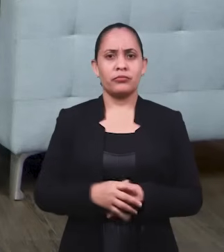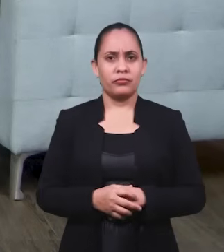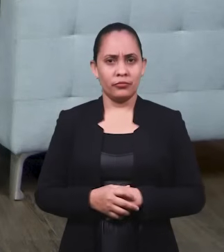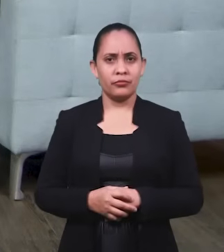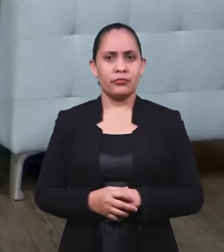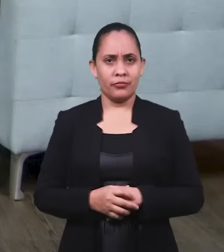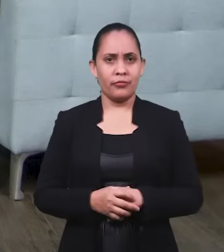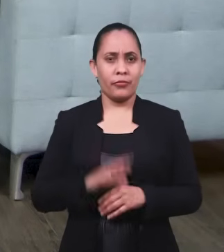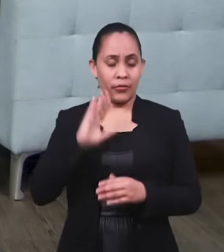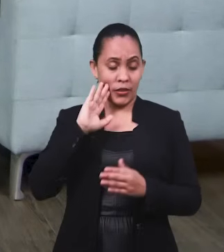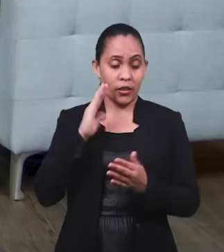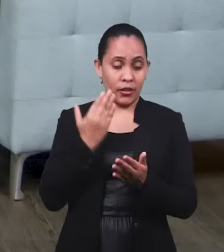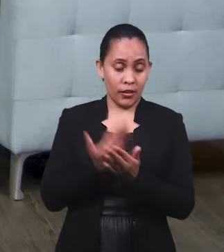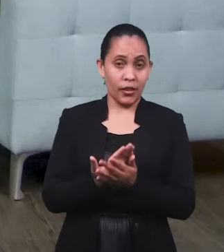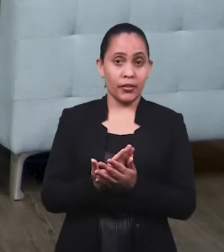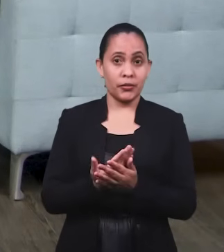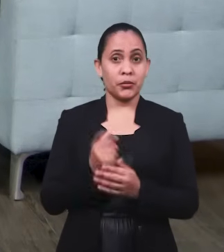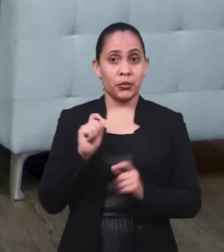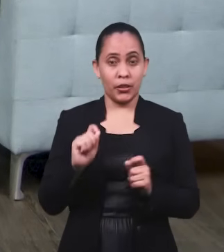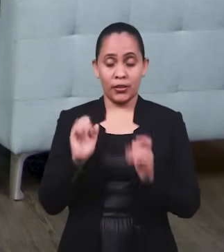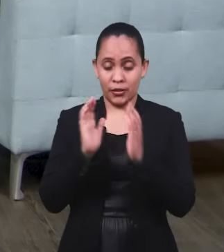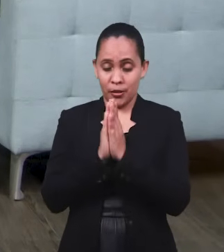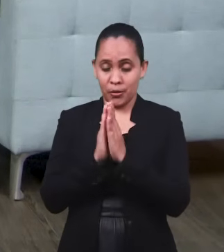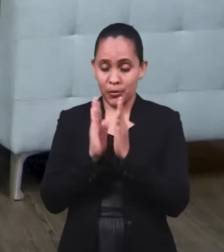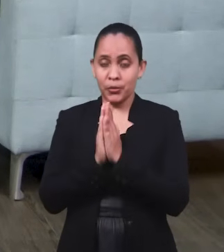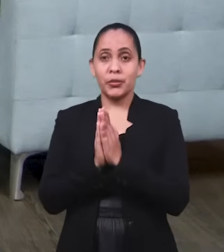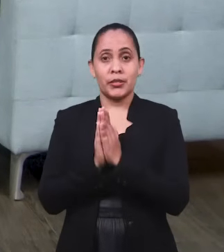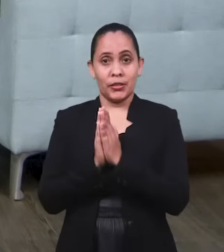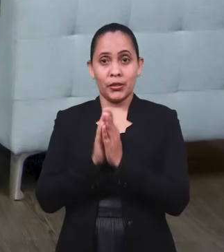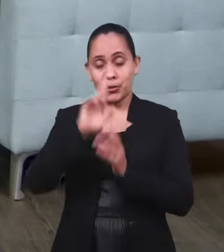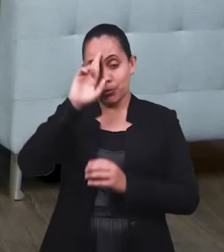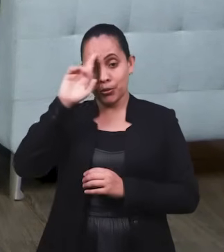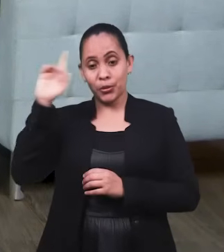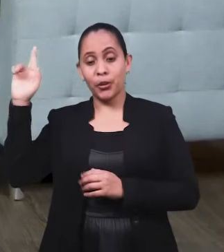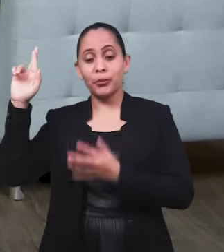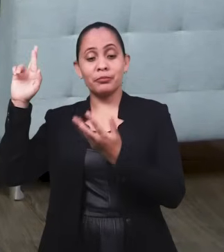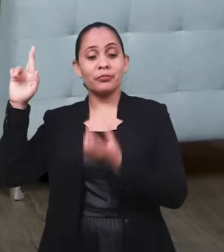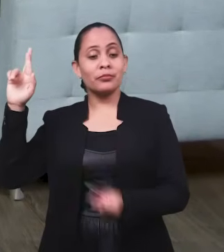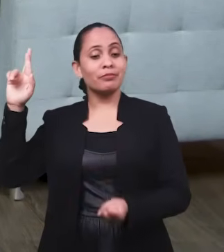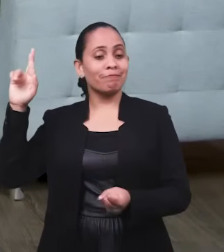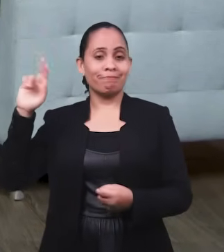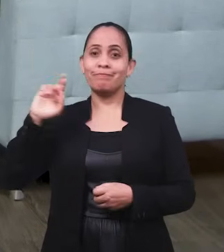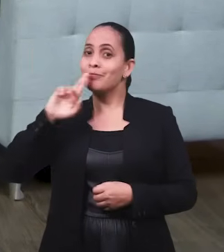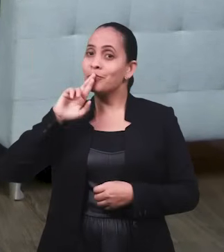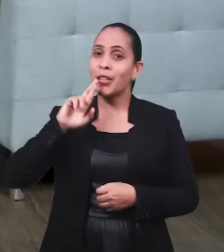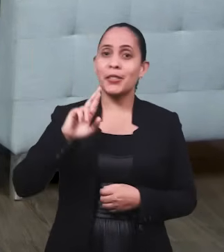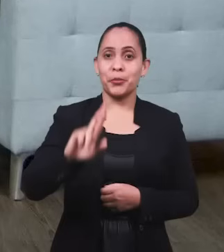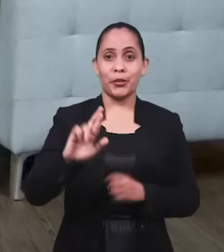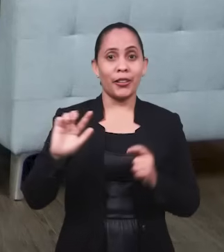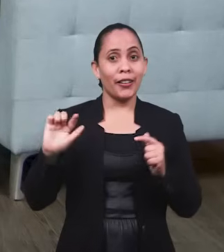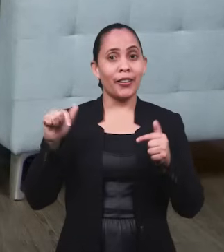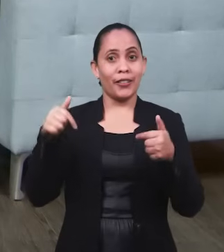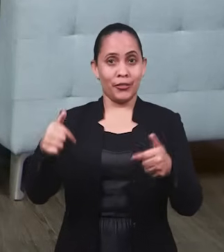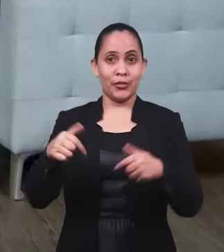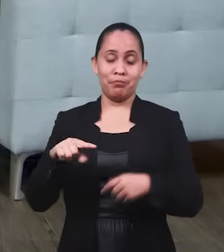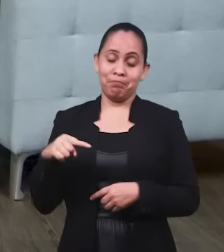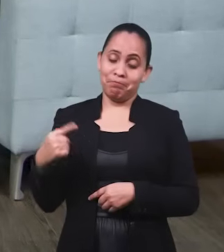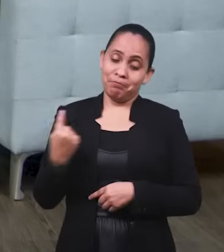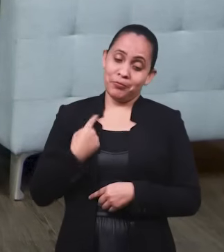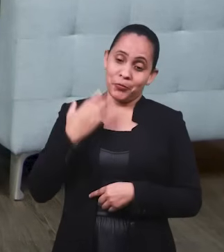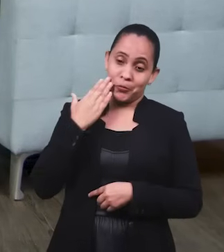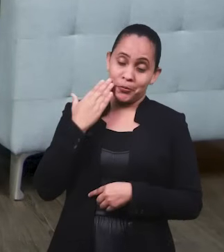Na esperança de uma resposta de oração, quem sabe já há muito tempo, mas irmãos pessoas